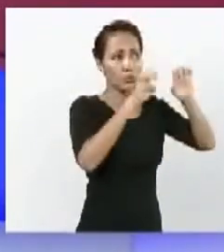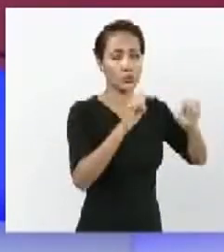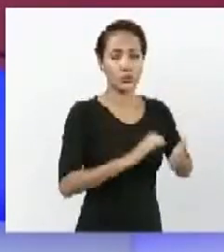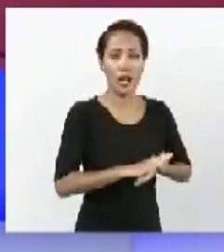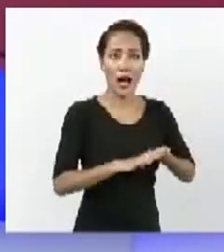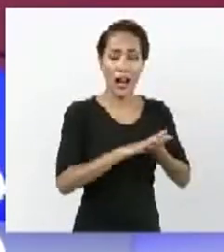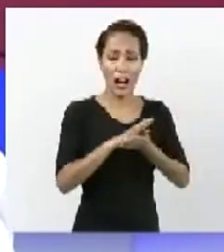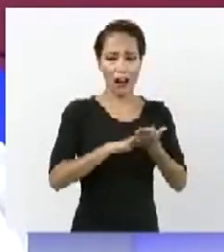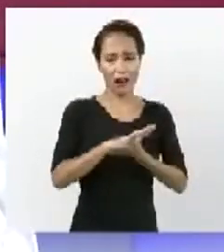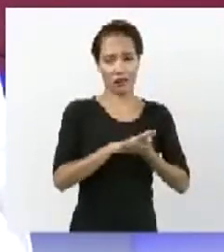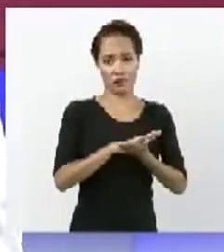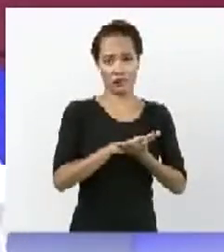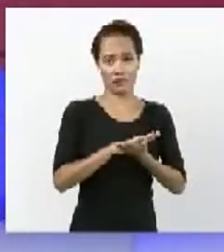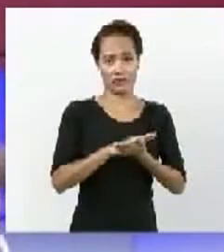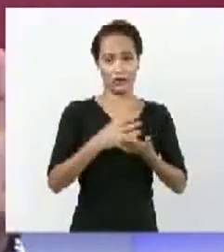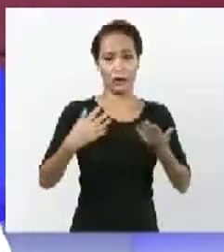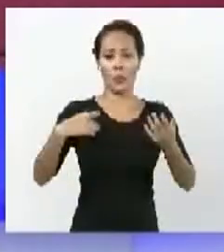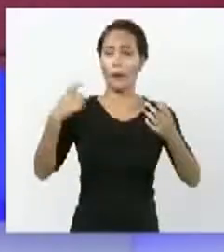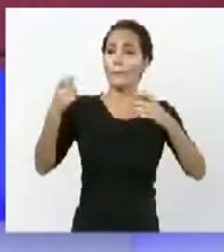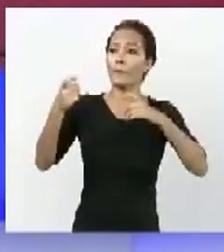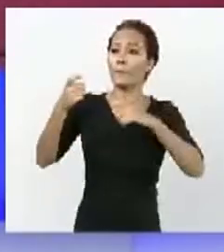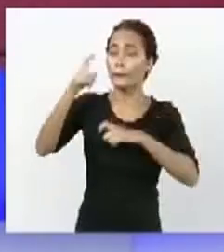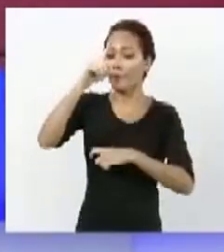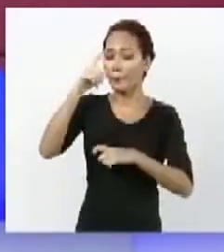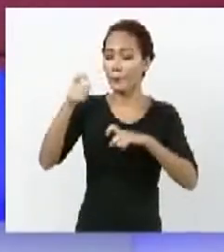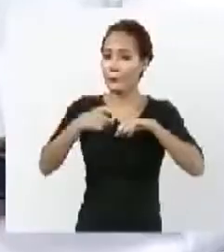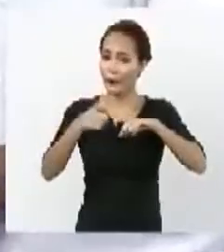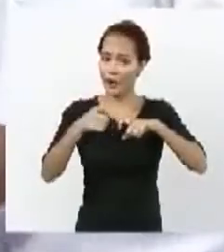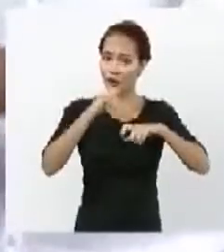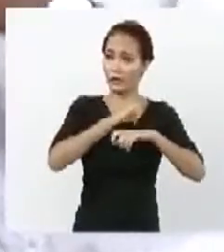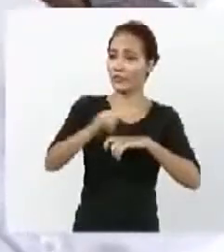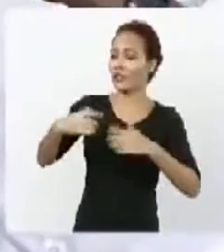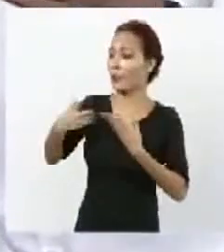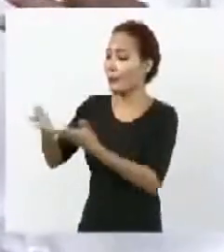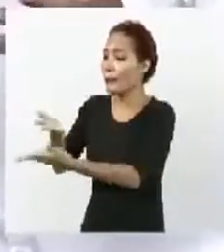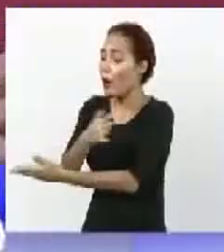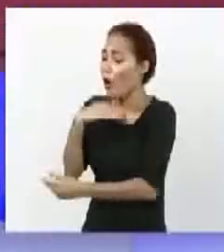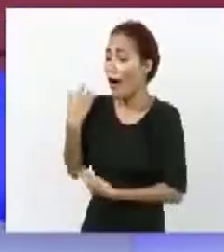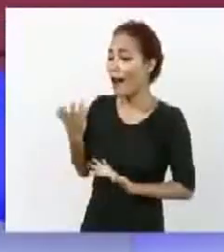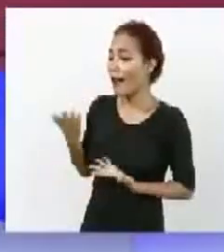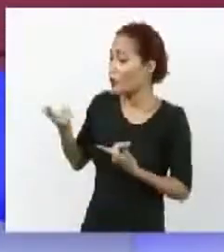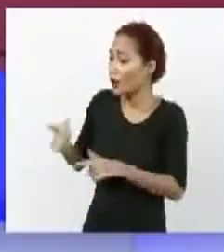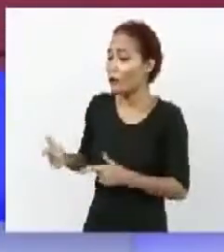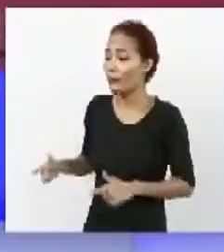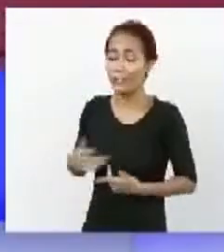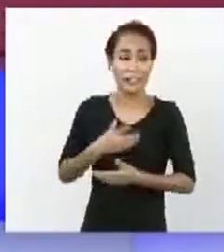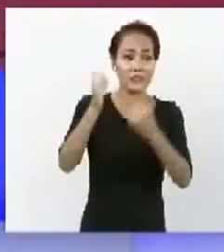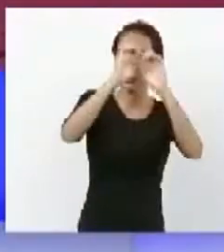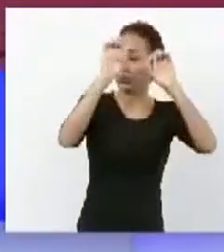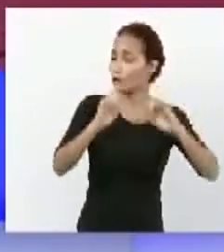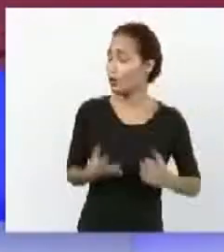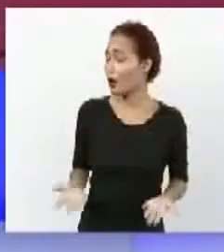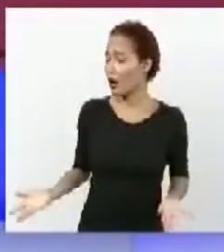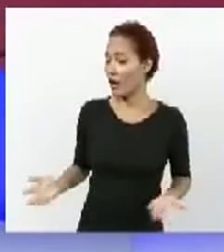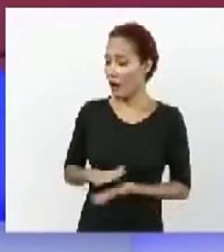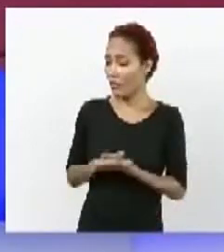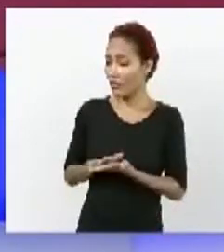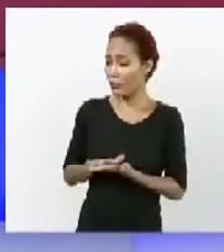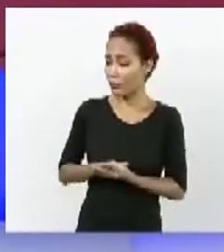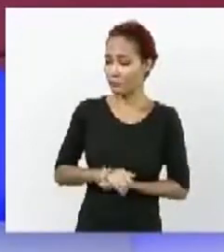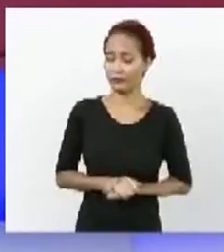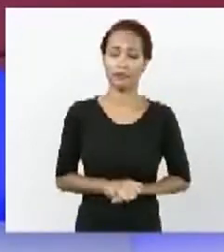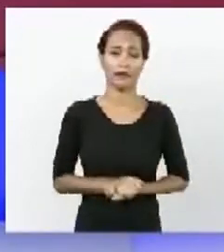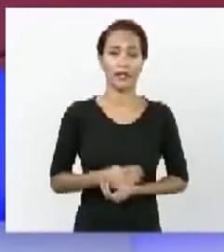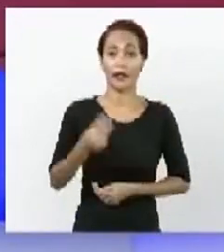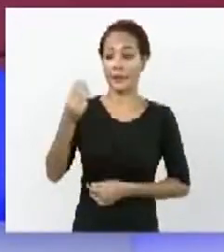diz que muitas das vezes tem que ver pessoas morrerem porque não tem estrutura. 30 segundos para as suas considerações. Eu quero me dirigir, então, a toda a família de Belém. Dizer